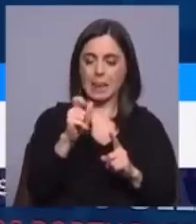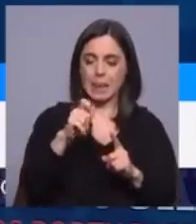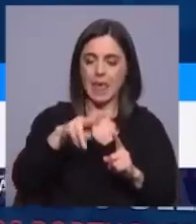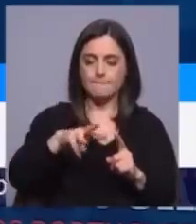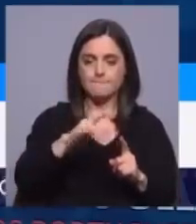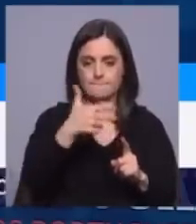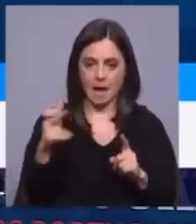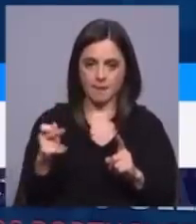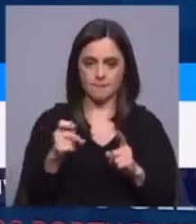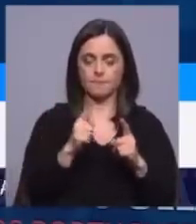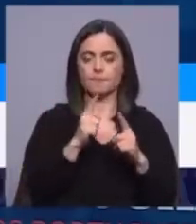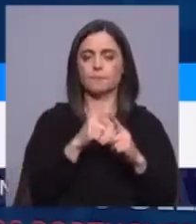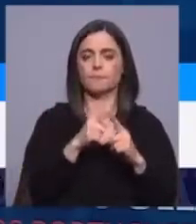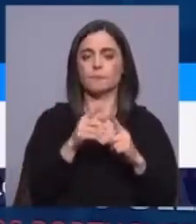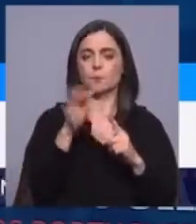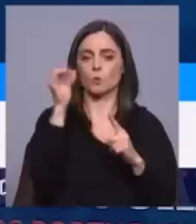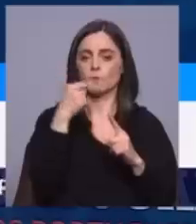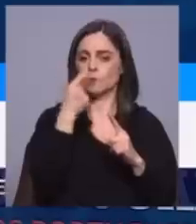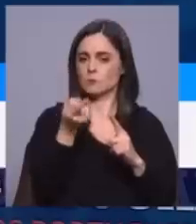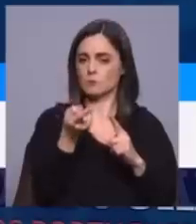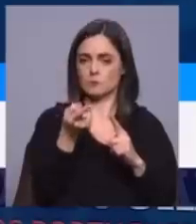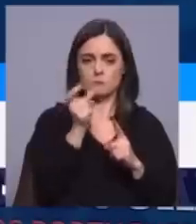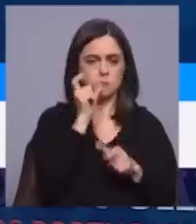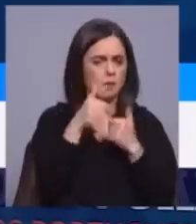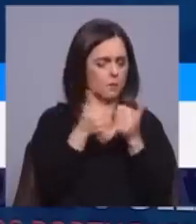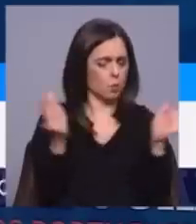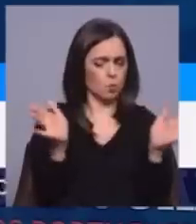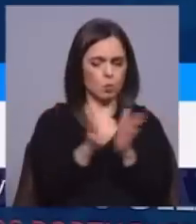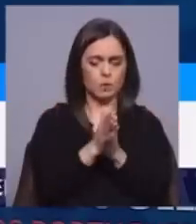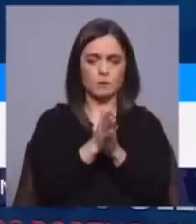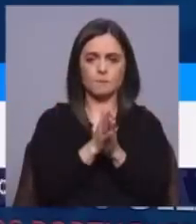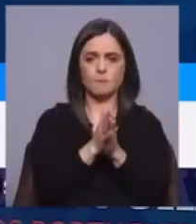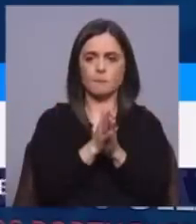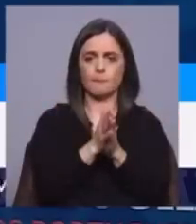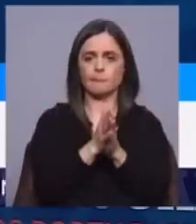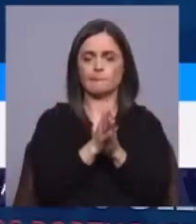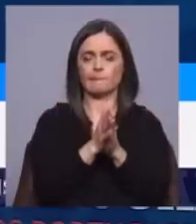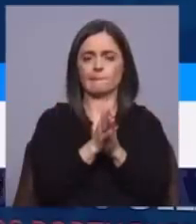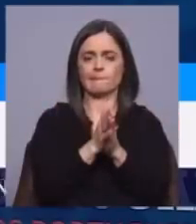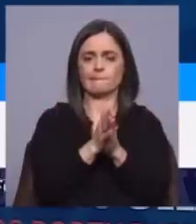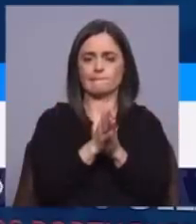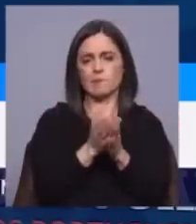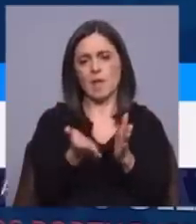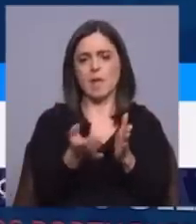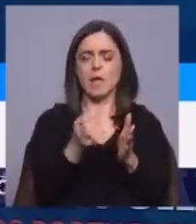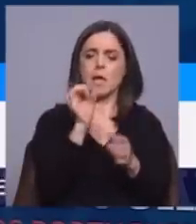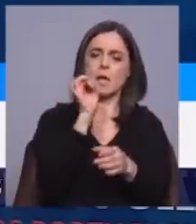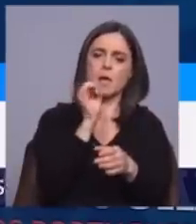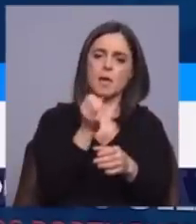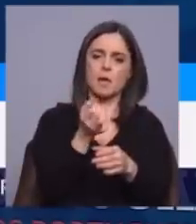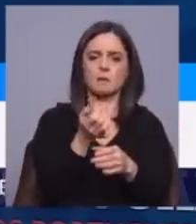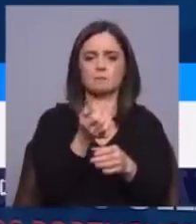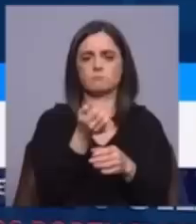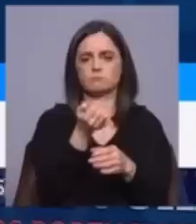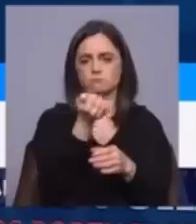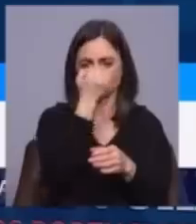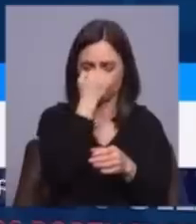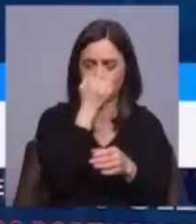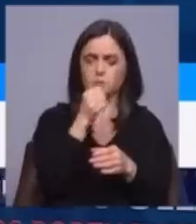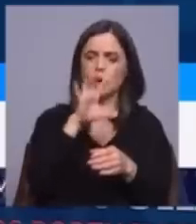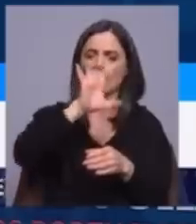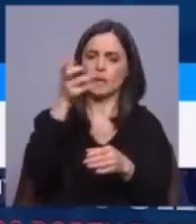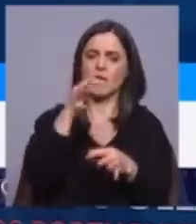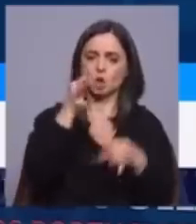de João Gama e vou dizê-lo com todas as palavras é uma afronta ao país e é uma afronta a